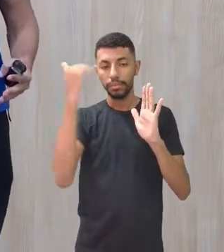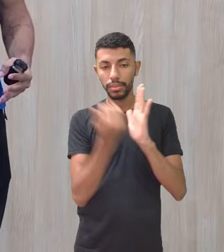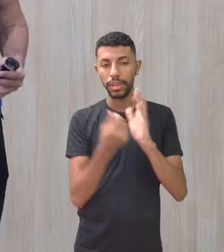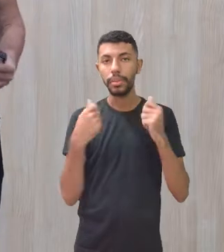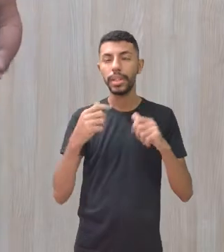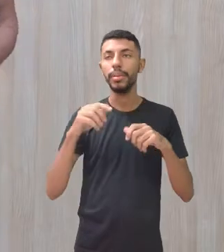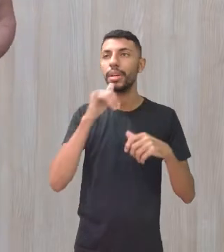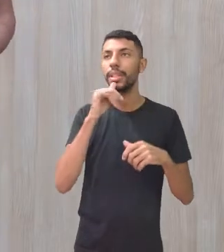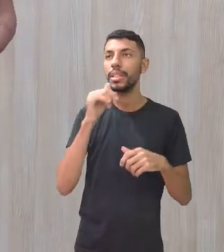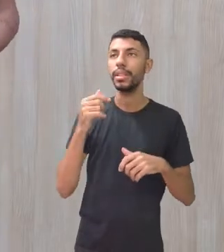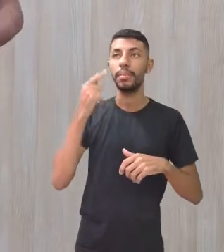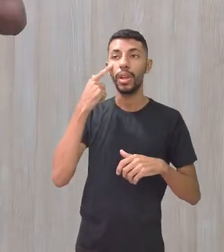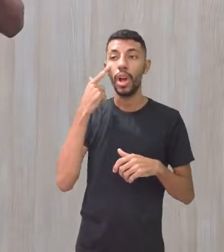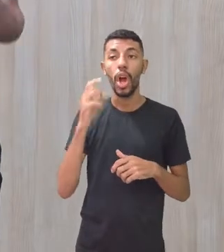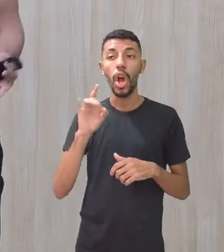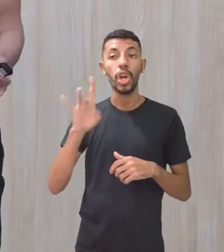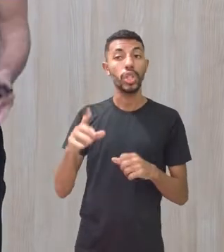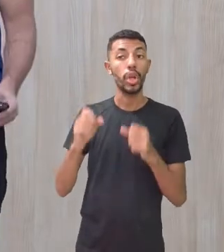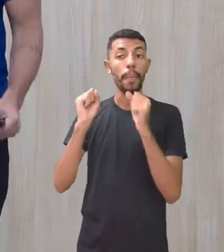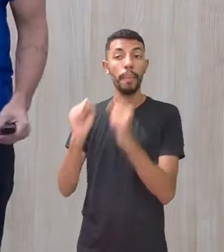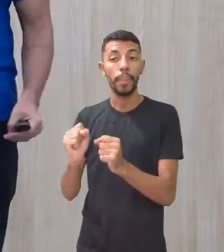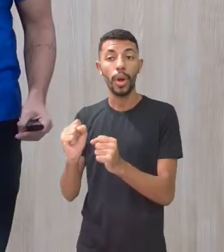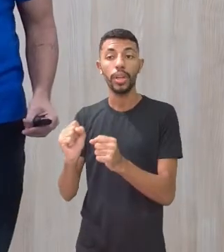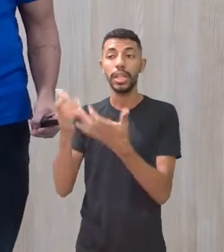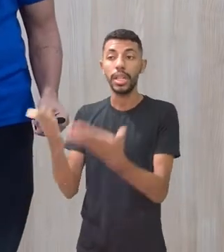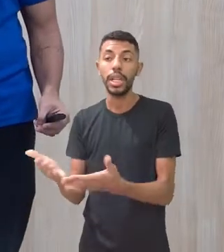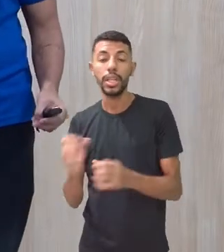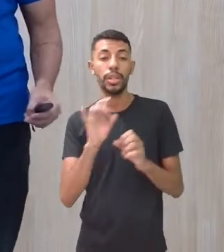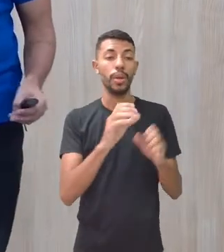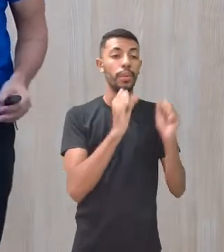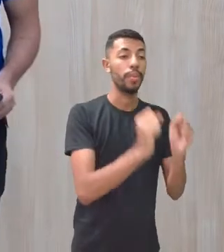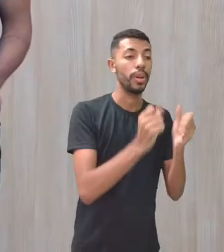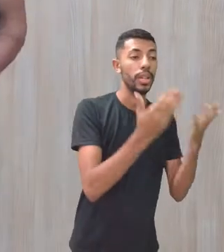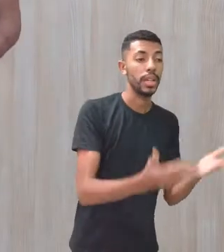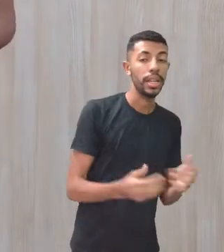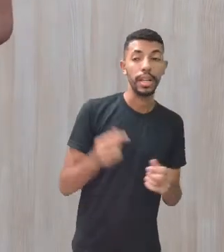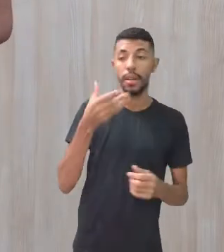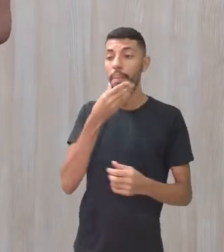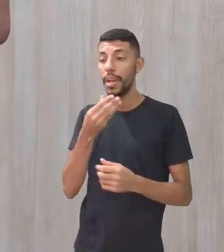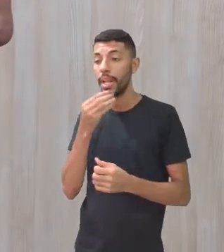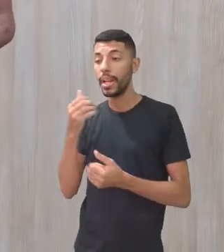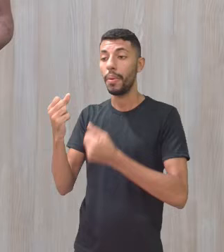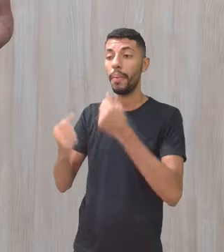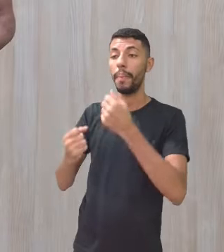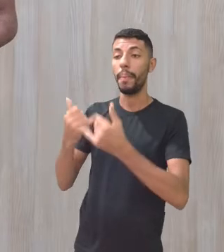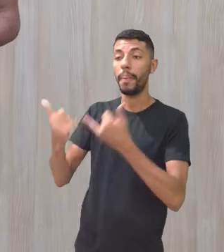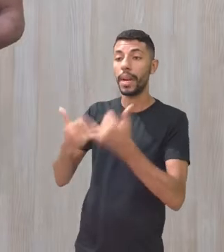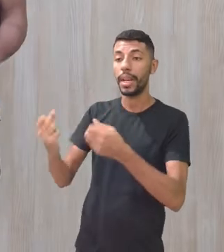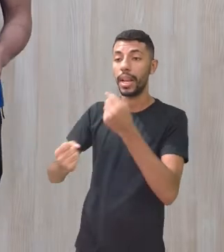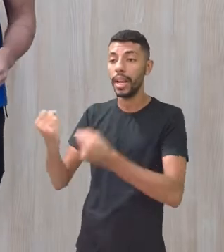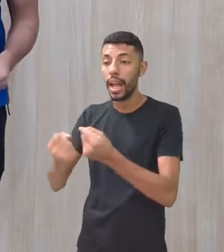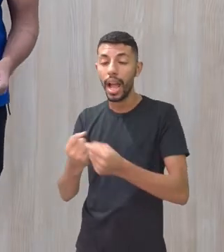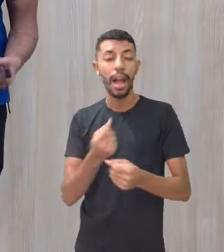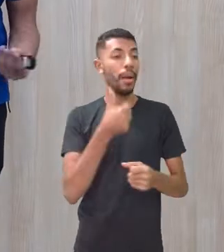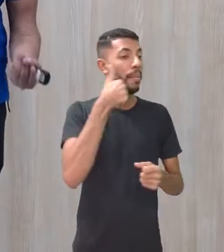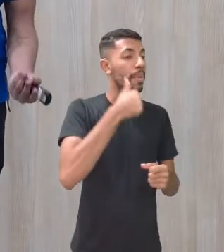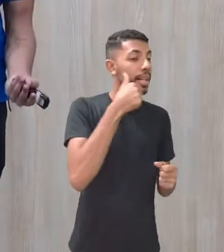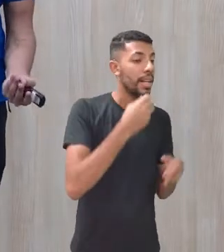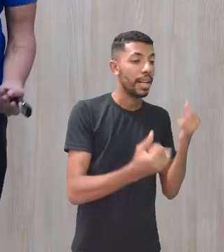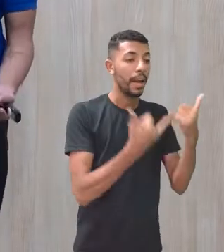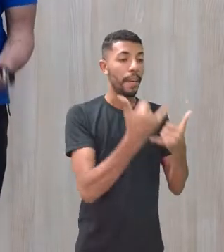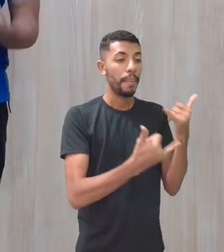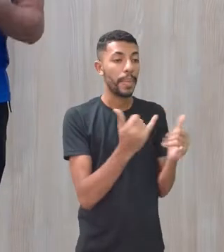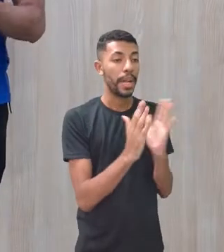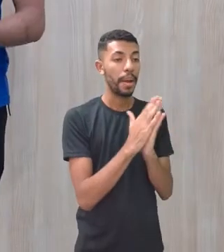né? Ou então, menino só pode brincar de carrinho, menina só pode brincar de boneca. Isso é uma regra que foi estabelecida pela